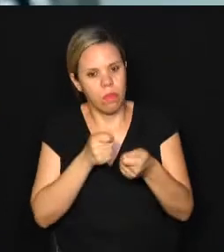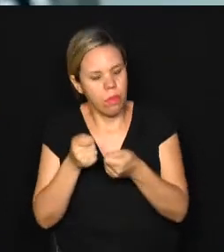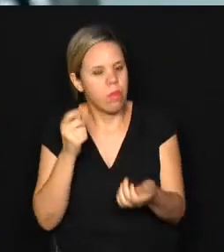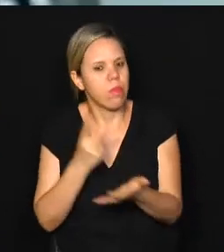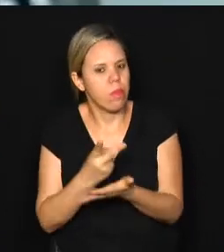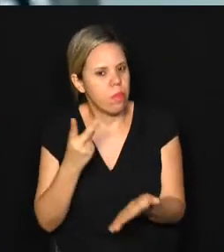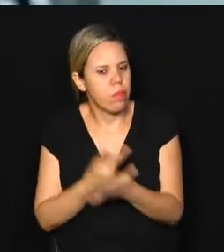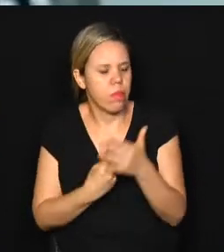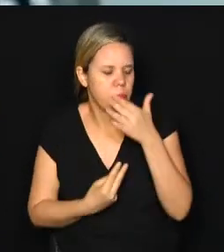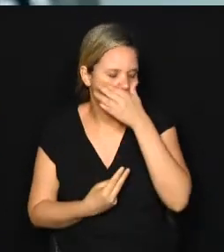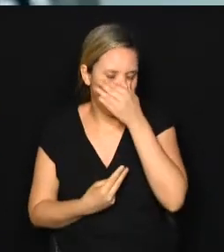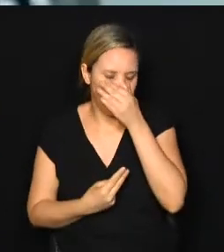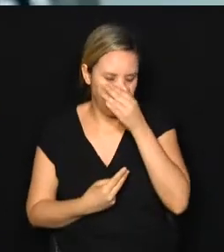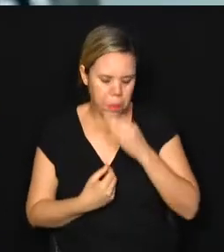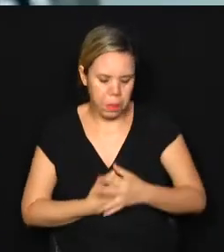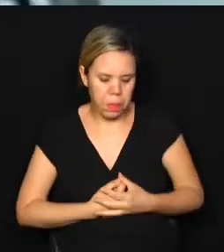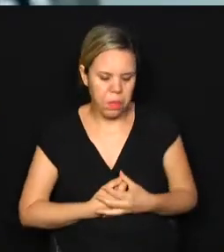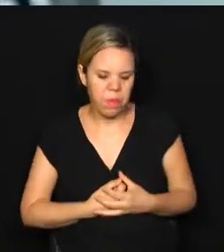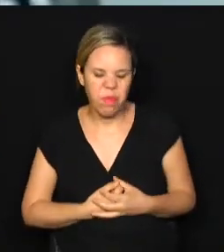esse